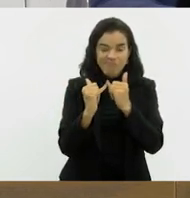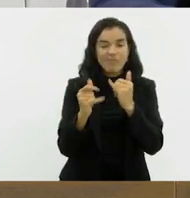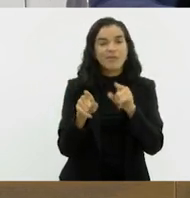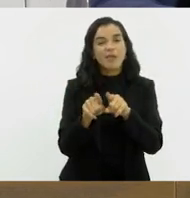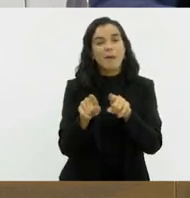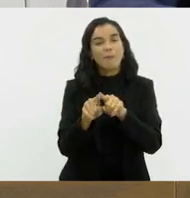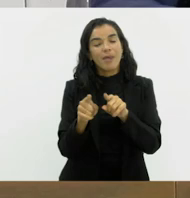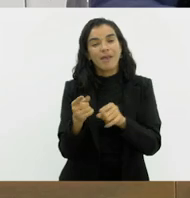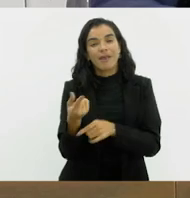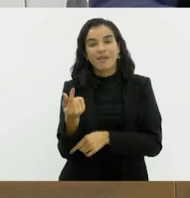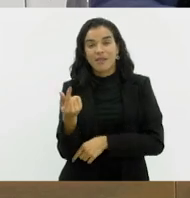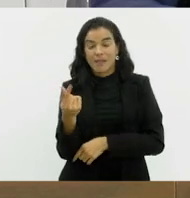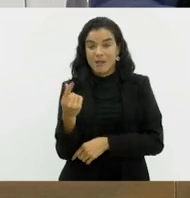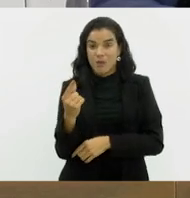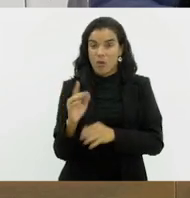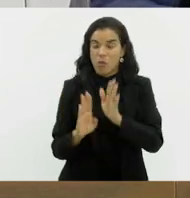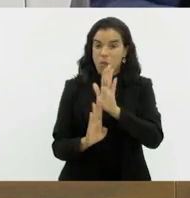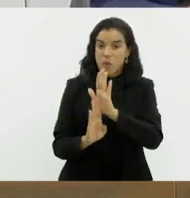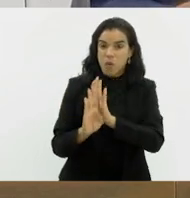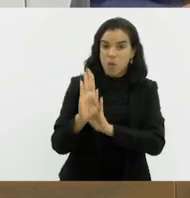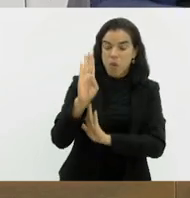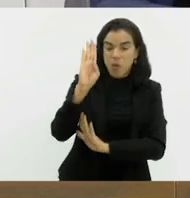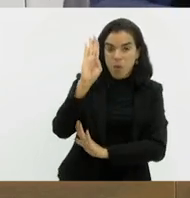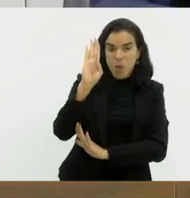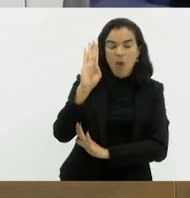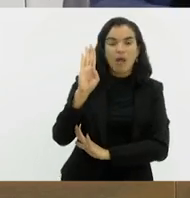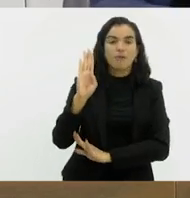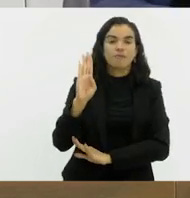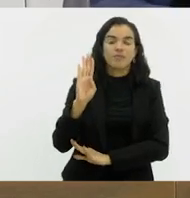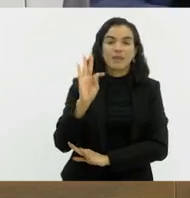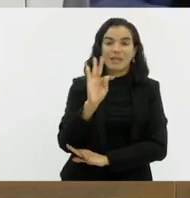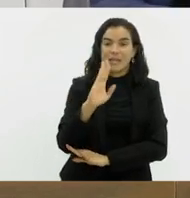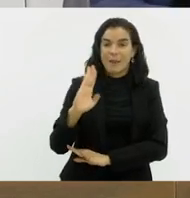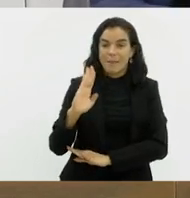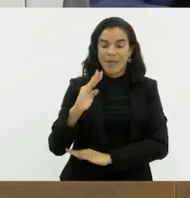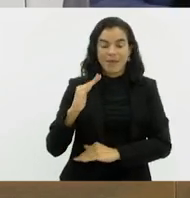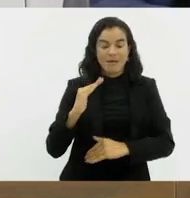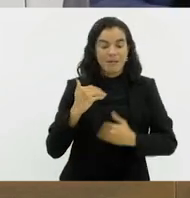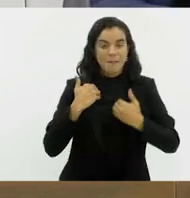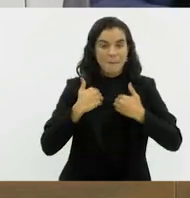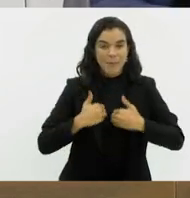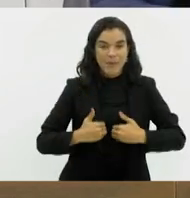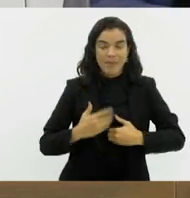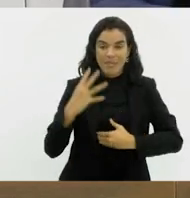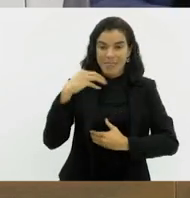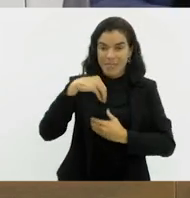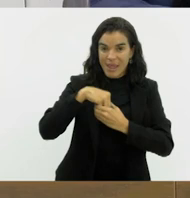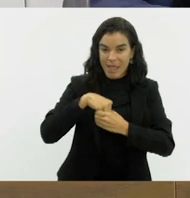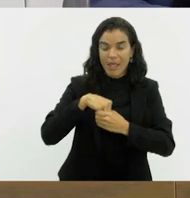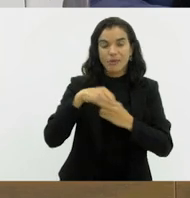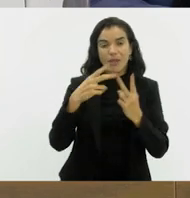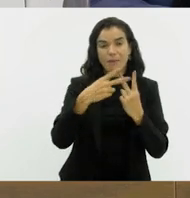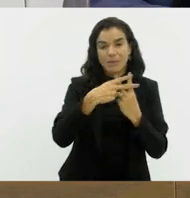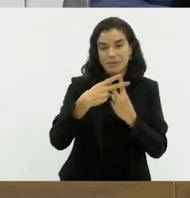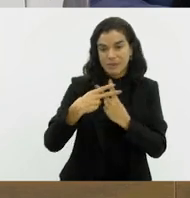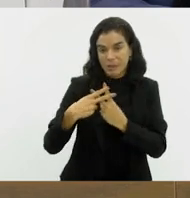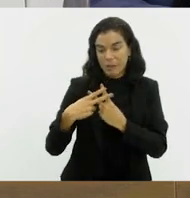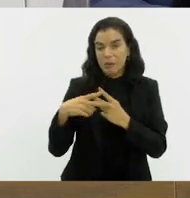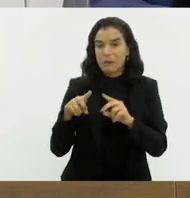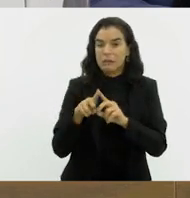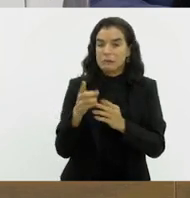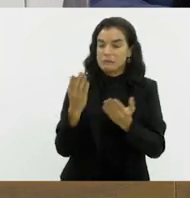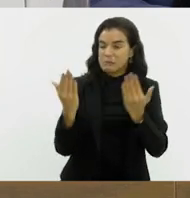contribuição da incidência da tuberculose no sistema prisional para o Estado do Rio de Janeiro, e uma proporção entre esses